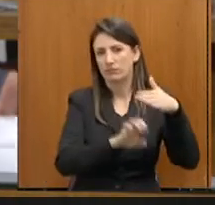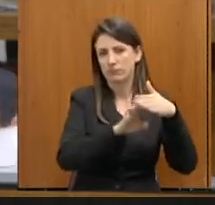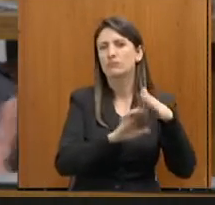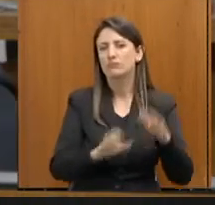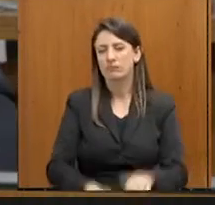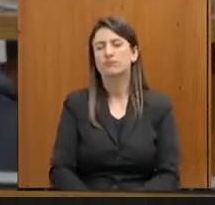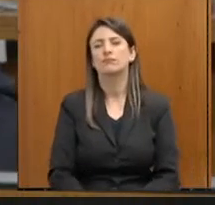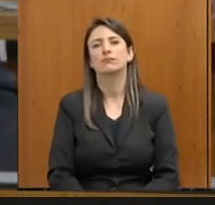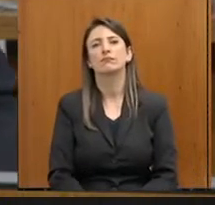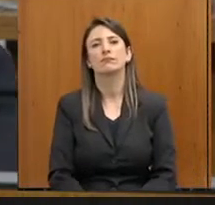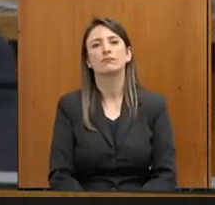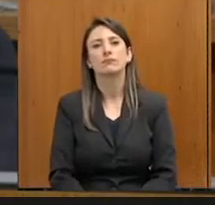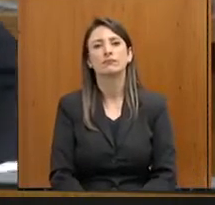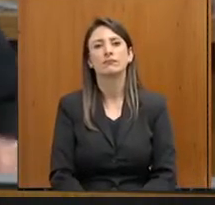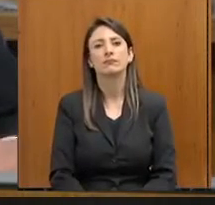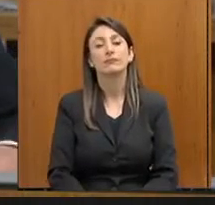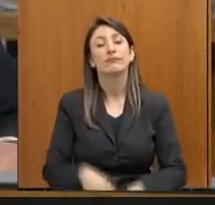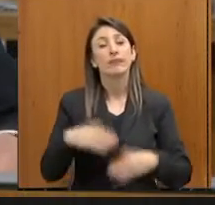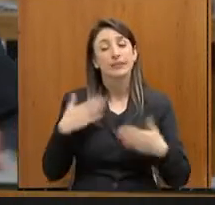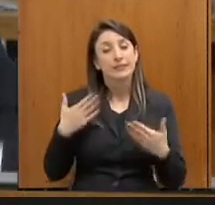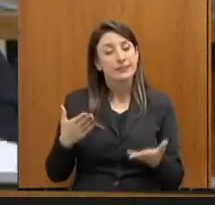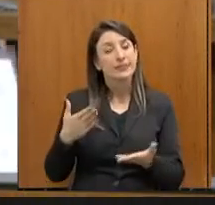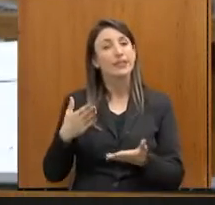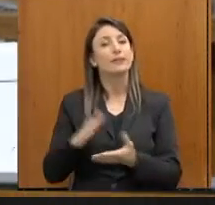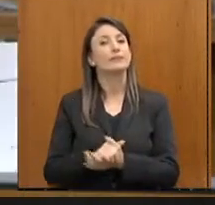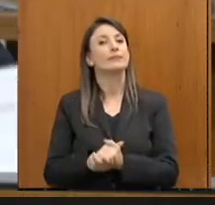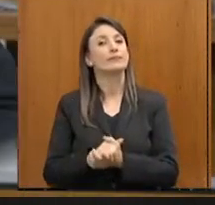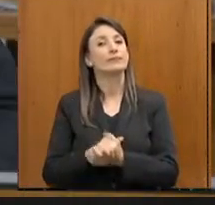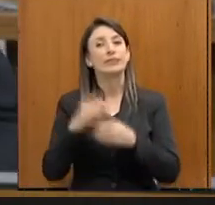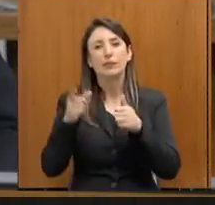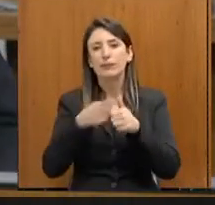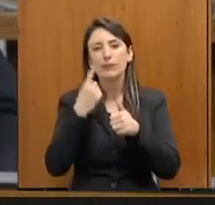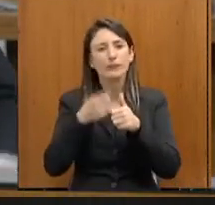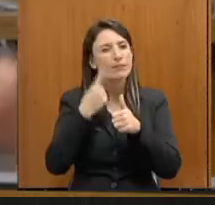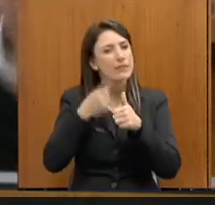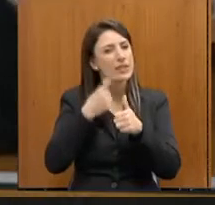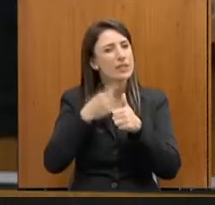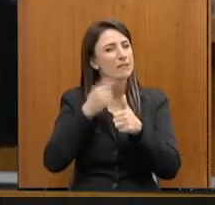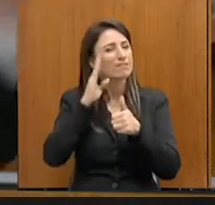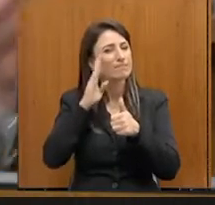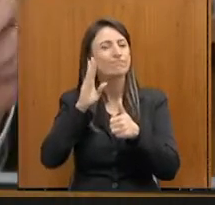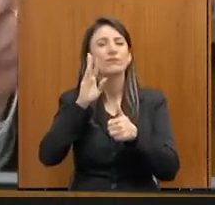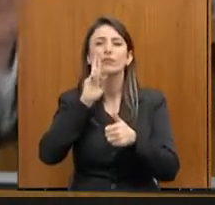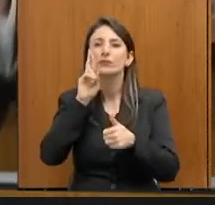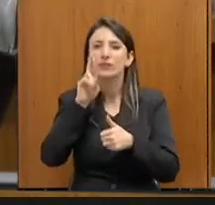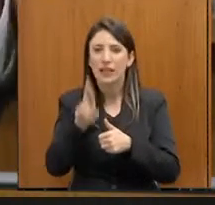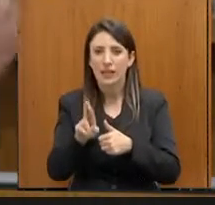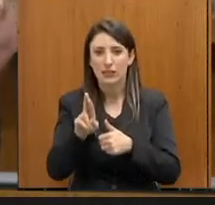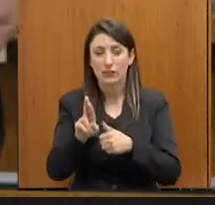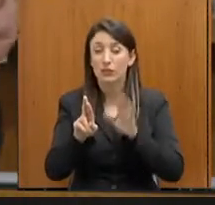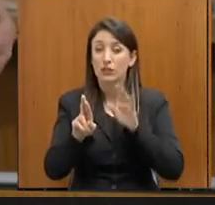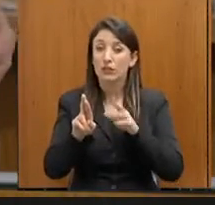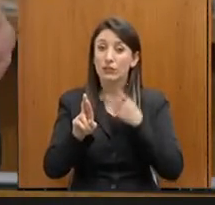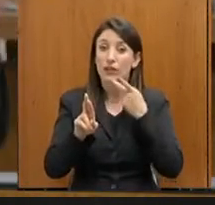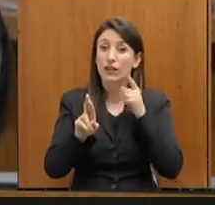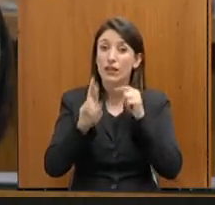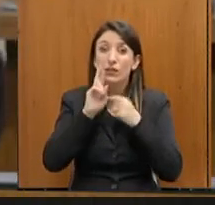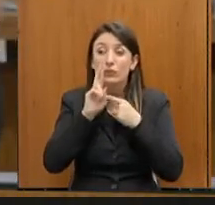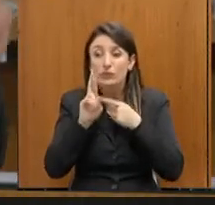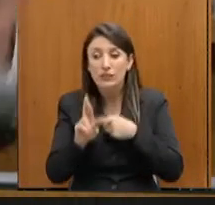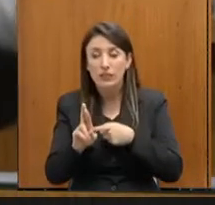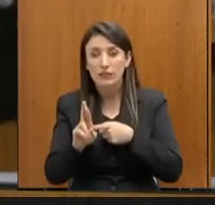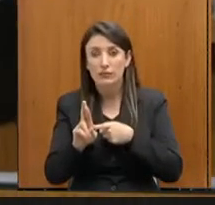um o nosso primeiro grande resultado e aqui estamos falando em resultados